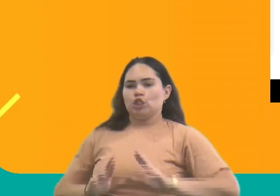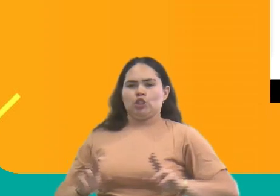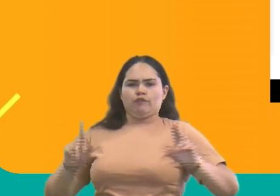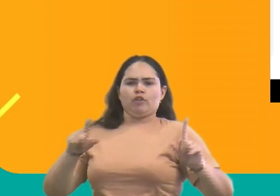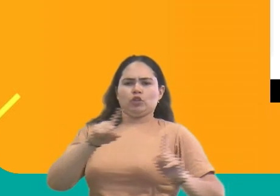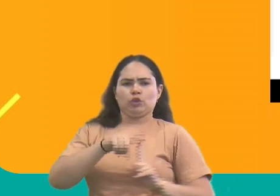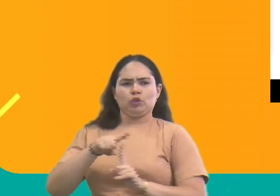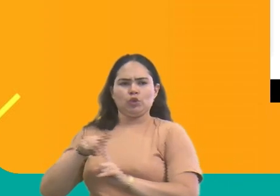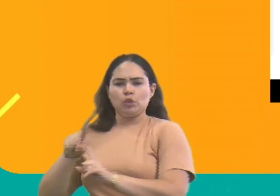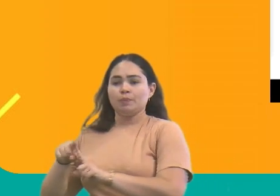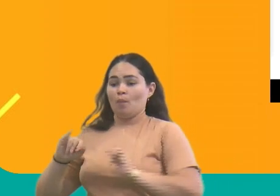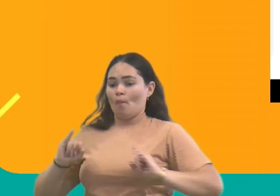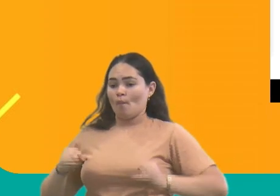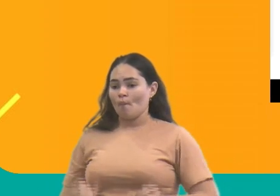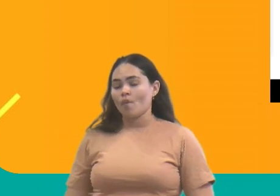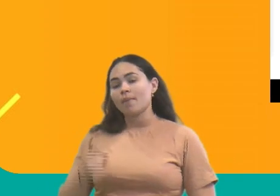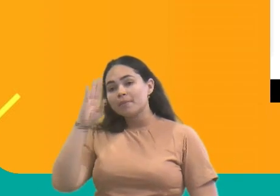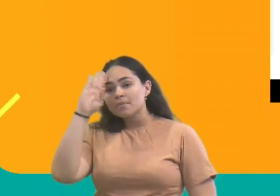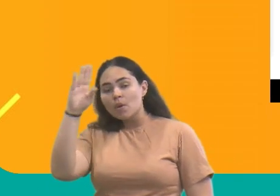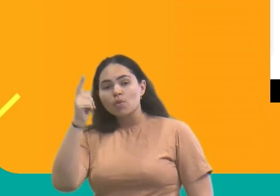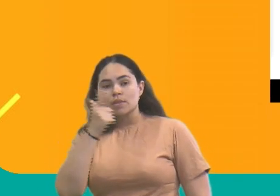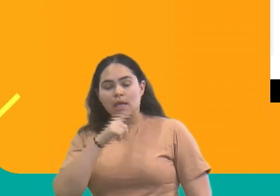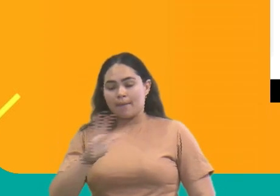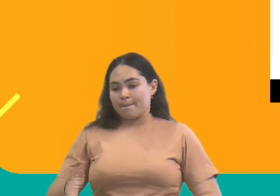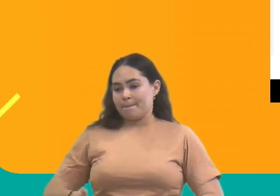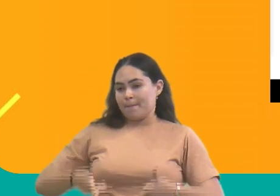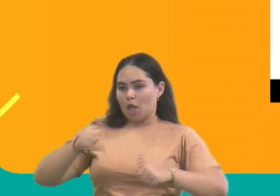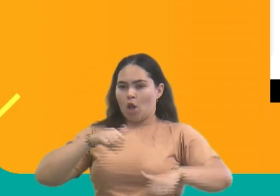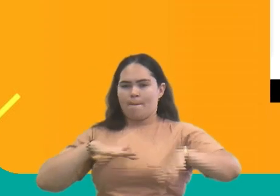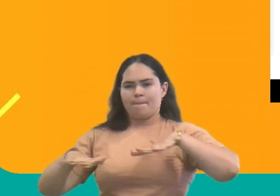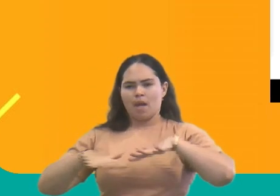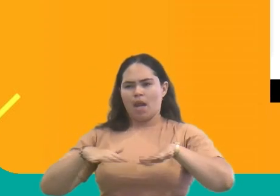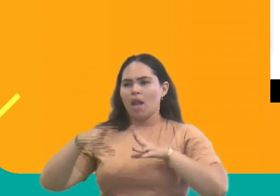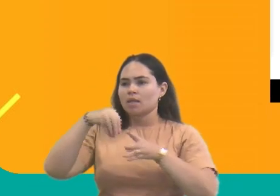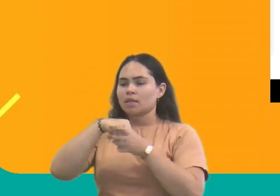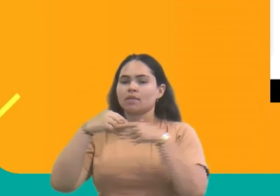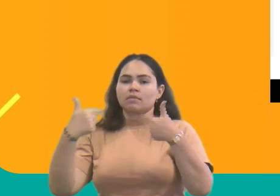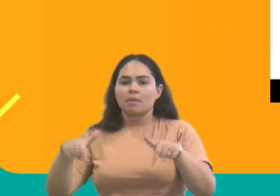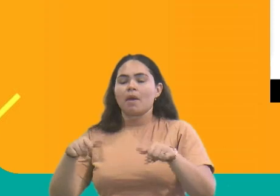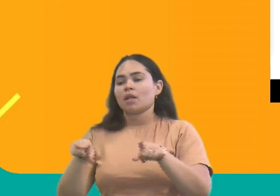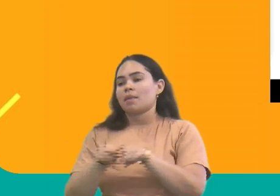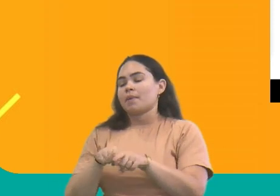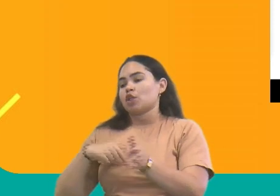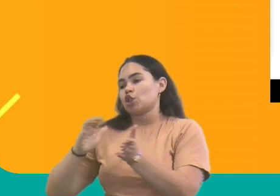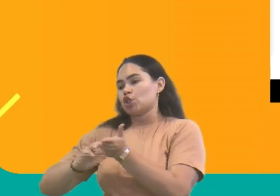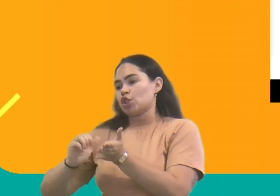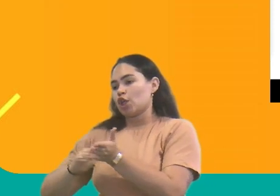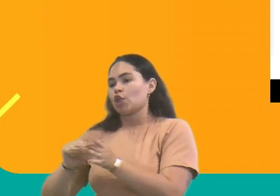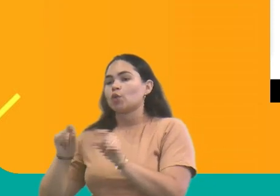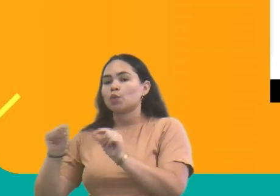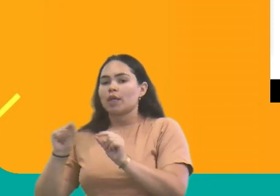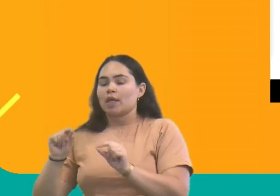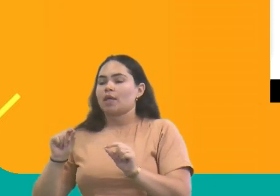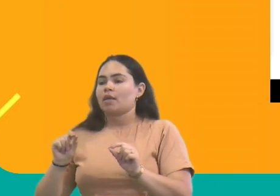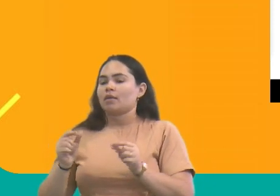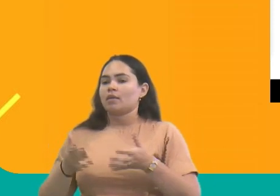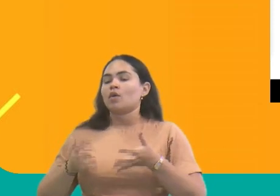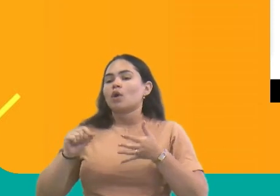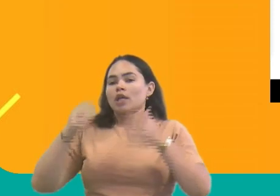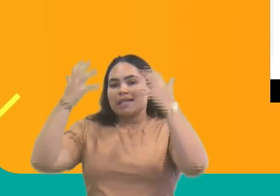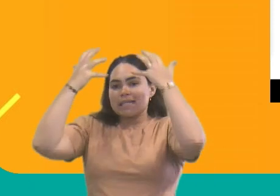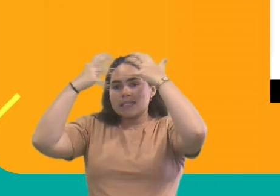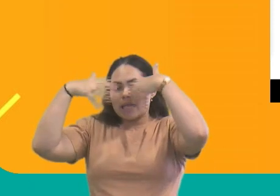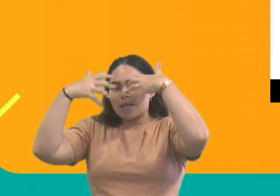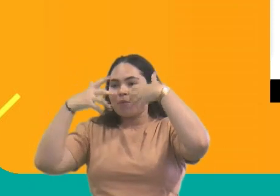propósitos para emagrecer, para melhorar a produtividade no trabalho e até mesmo dietas que rejuvenescem o cérebro.